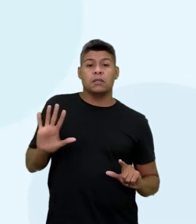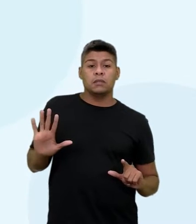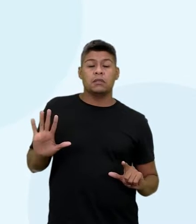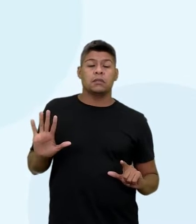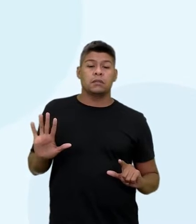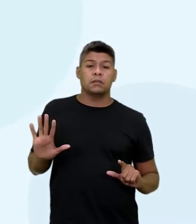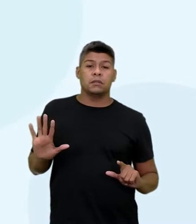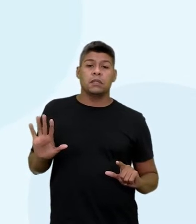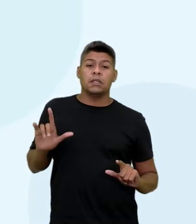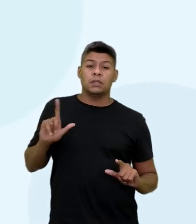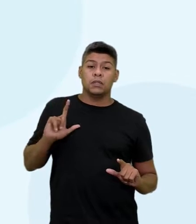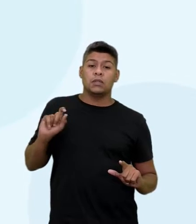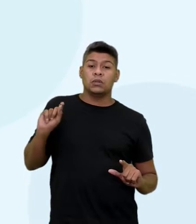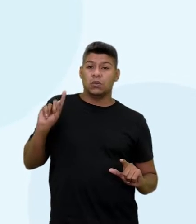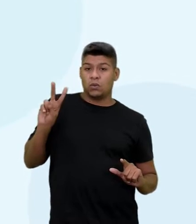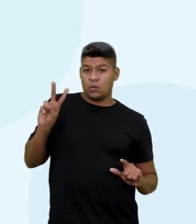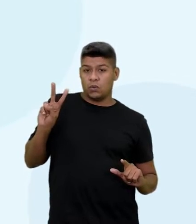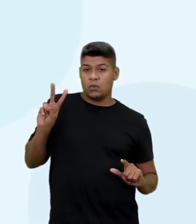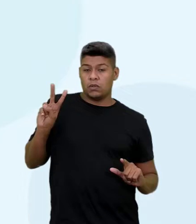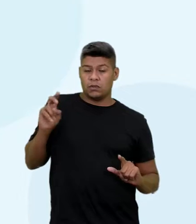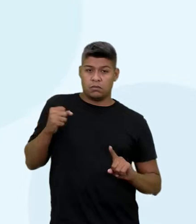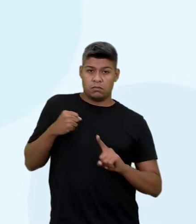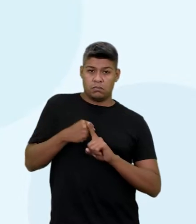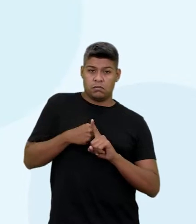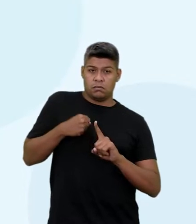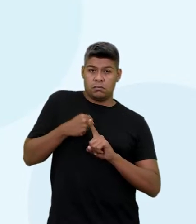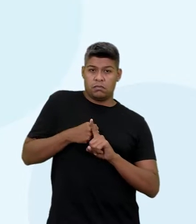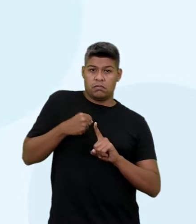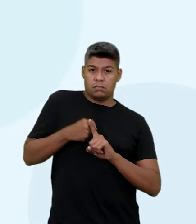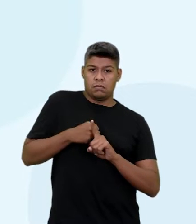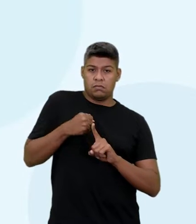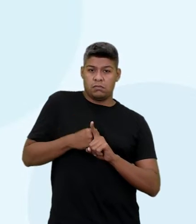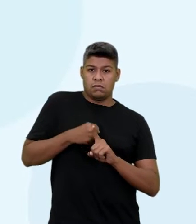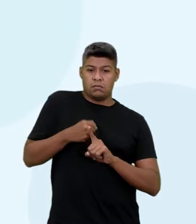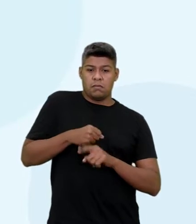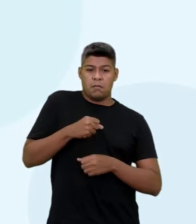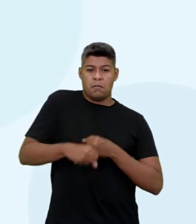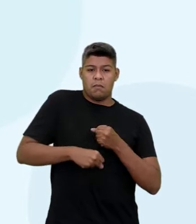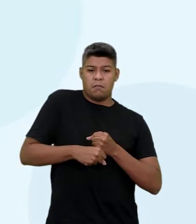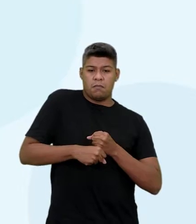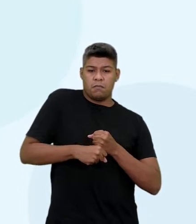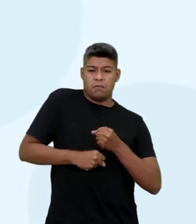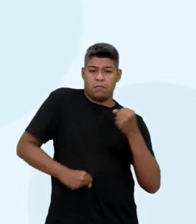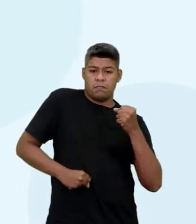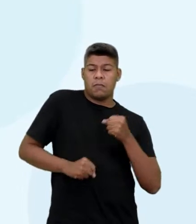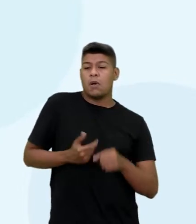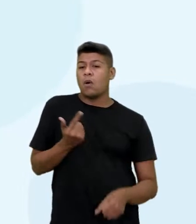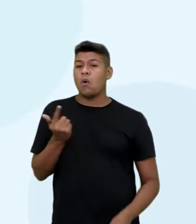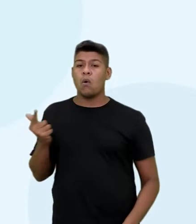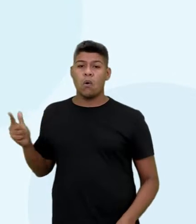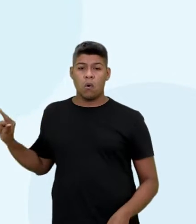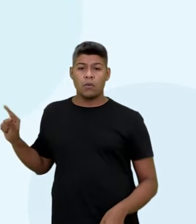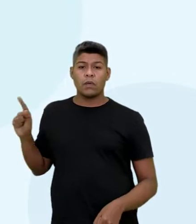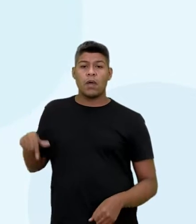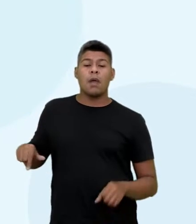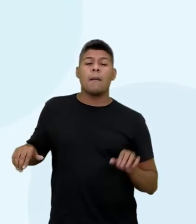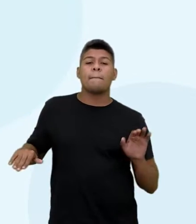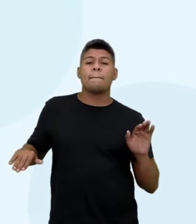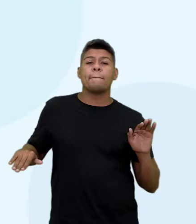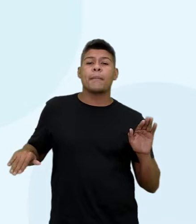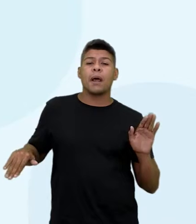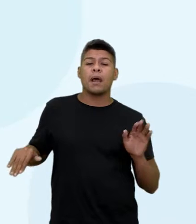Essas imagens têm dois lutadores de Muay Thai dentro de um ringue, né? E a outra imagem é uma praia com